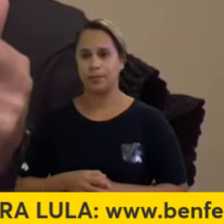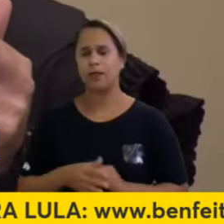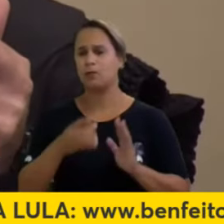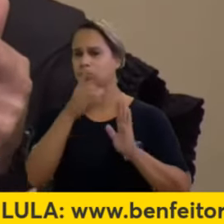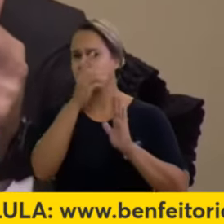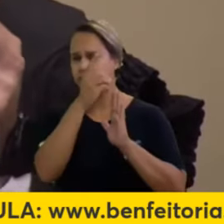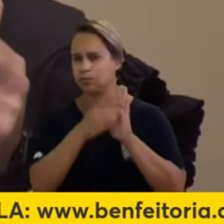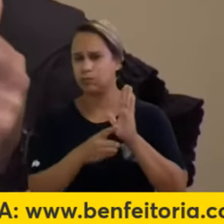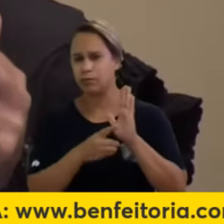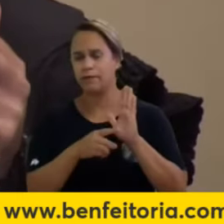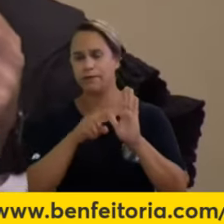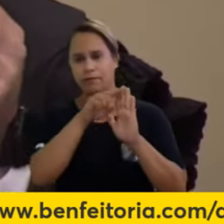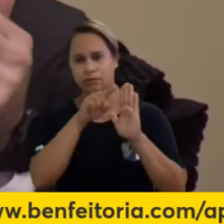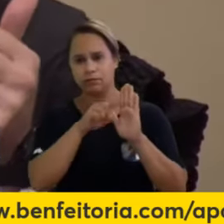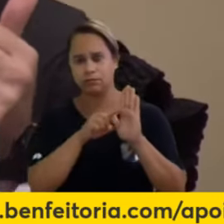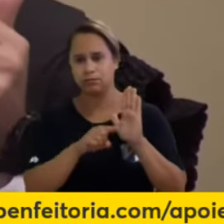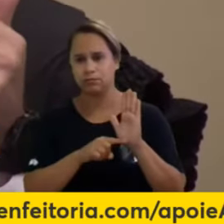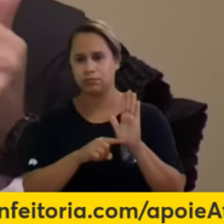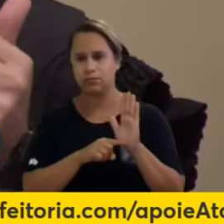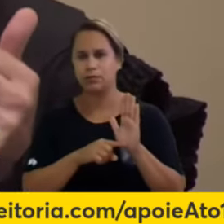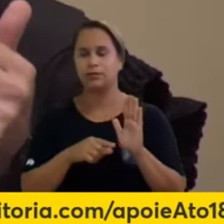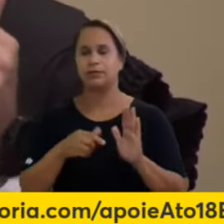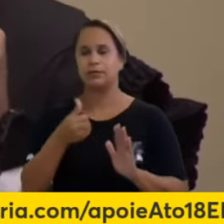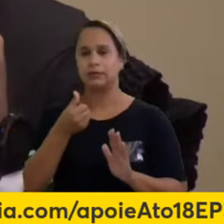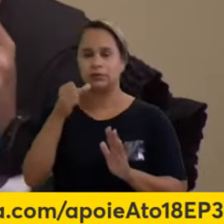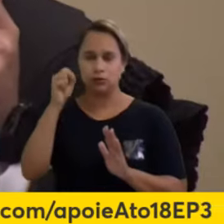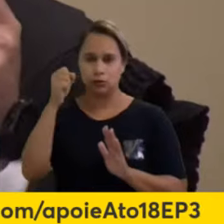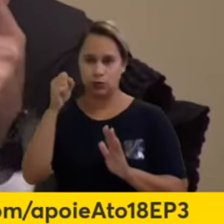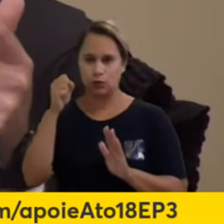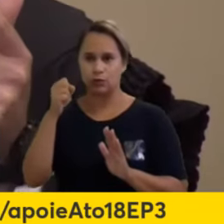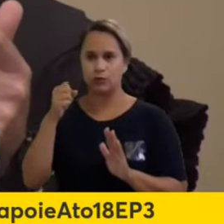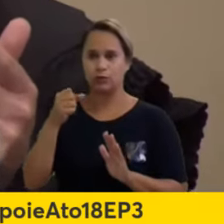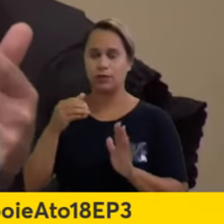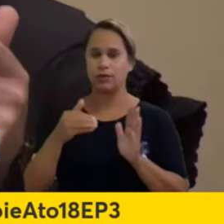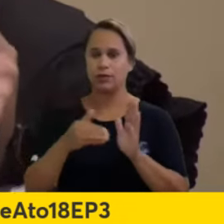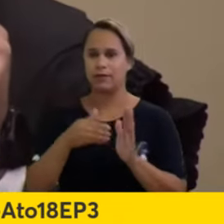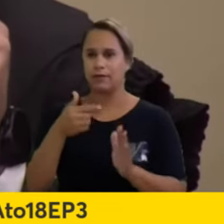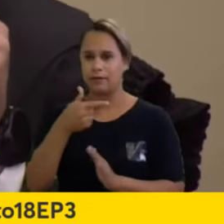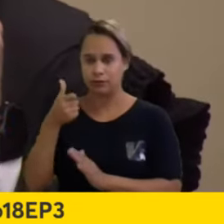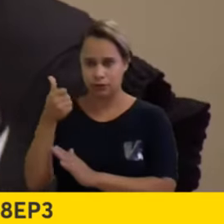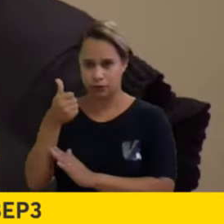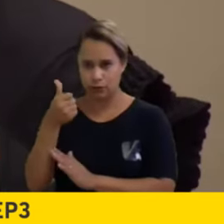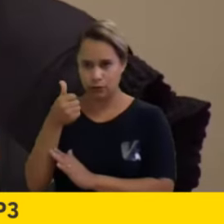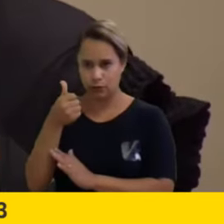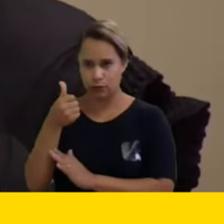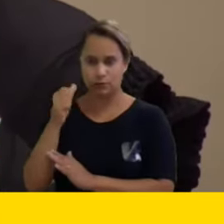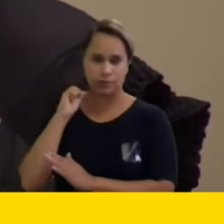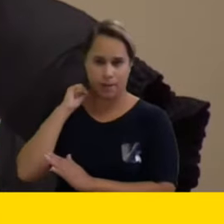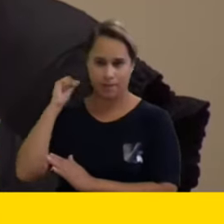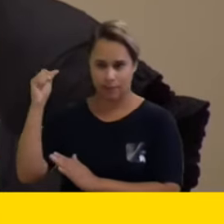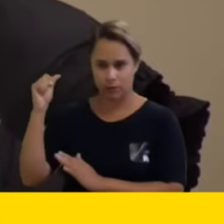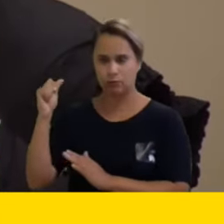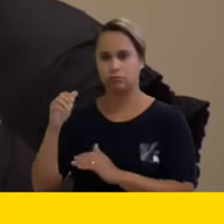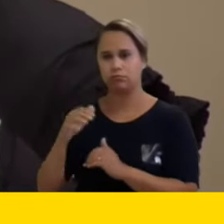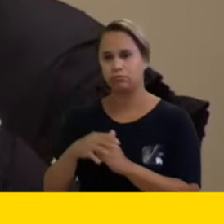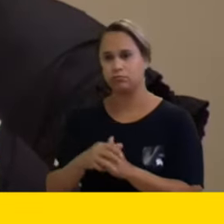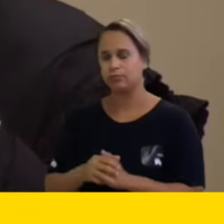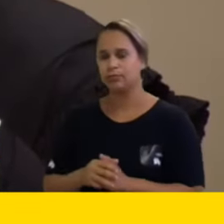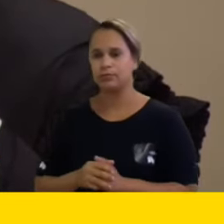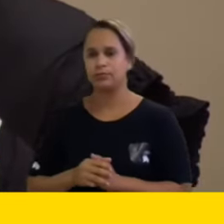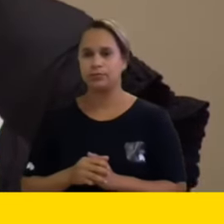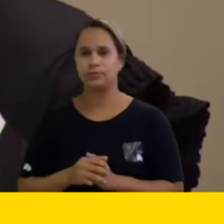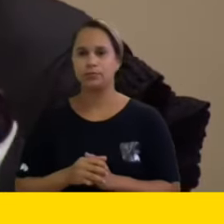eh 18 a 21 de Abril compromissos em São Paulo incluindo entrevista a CNN páginas edoc